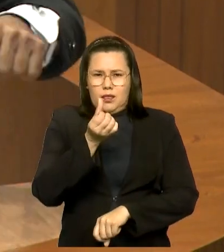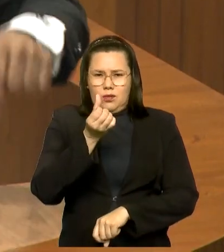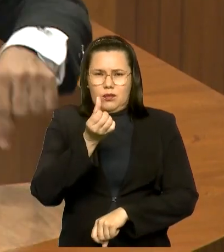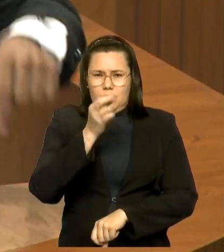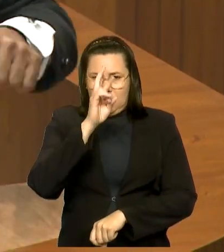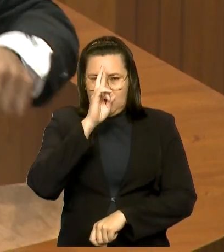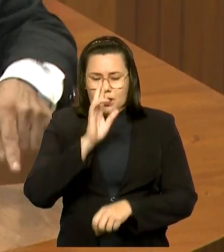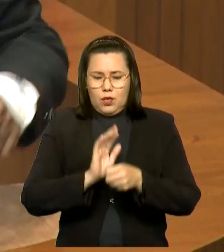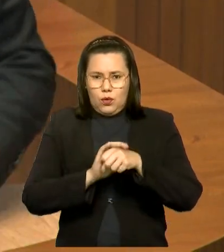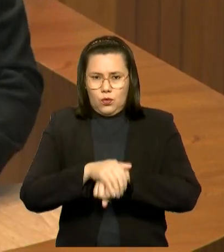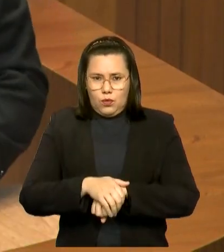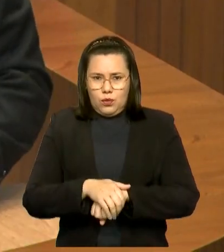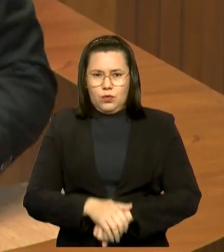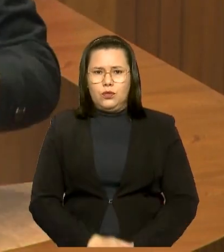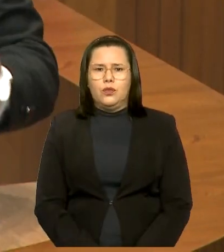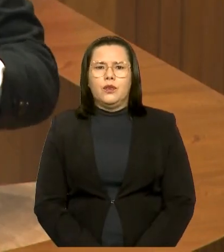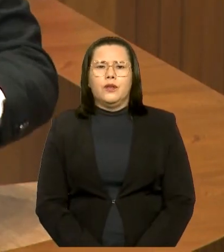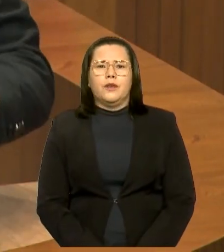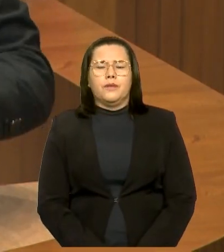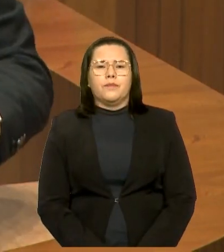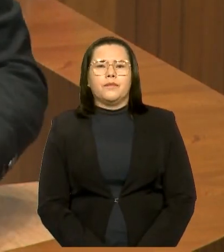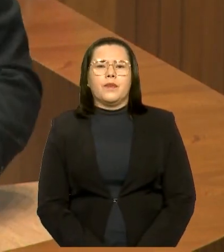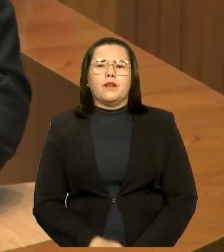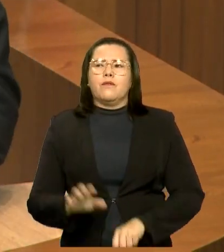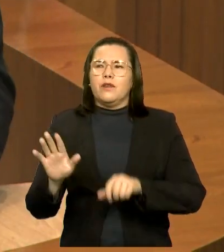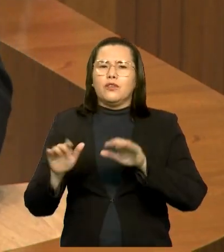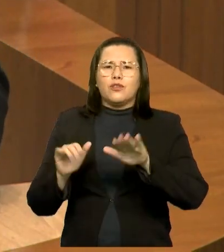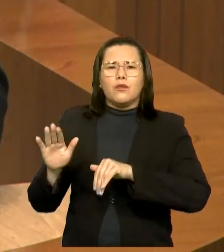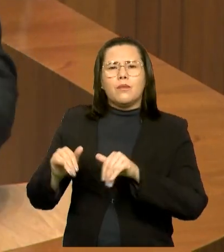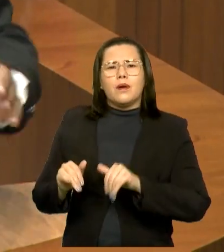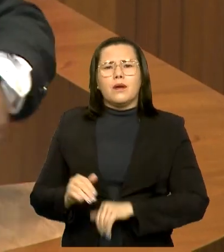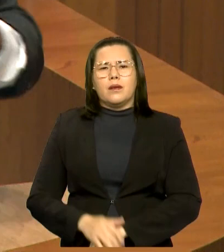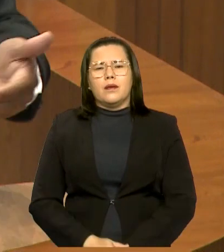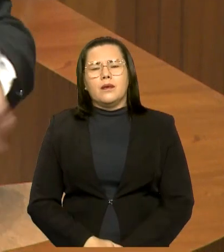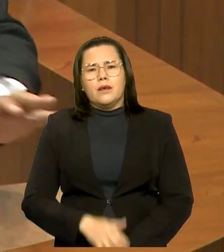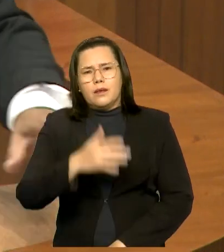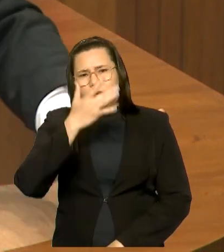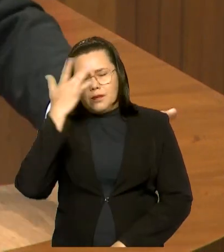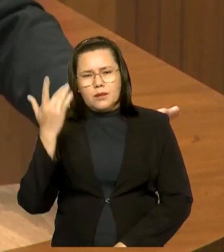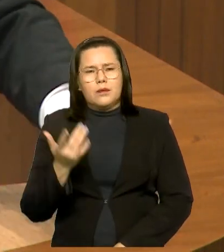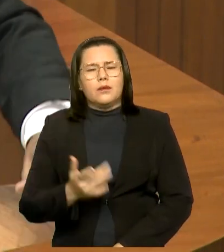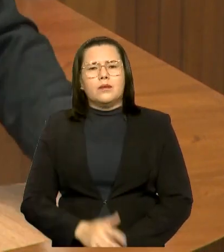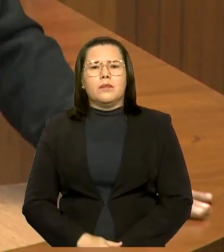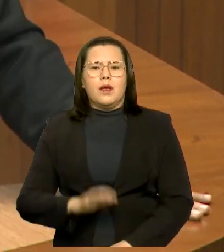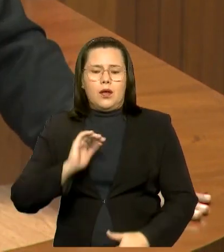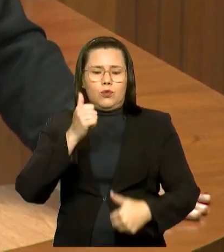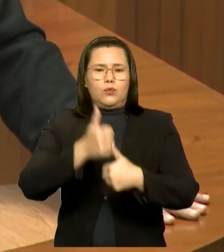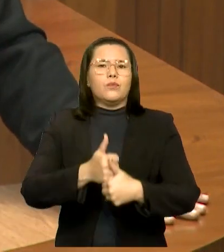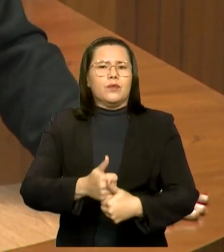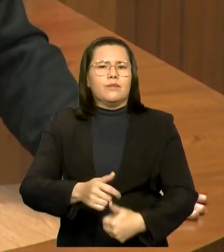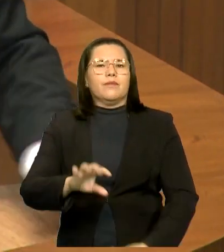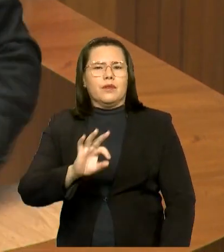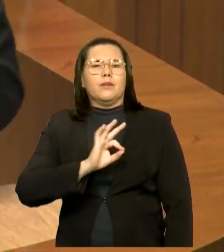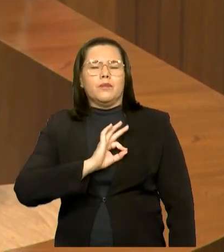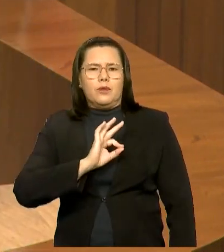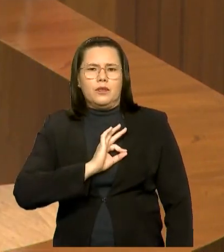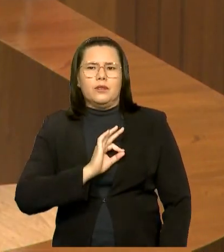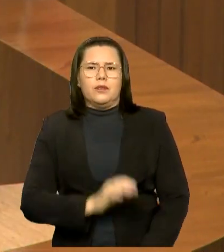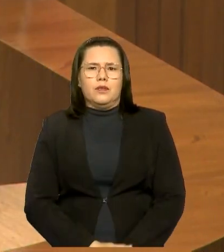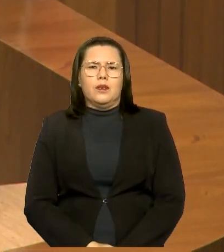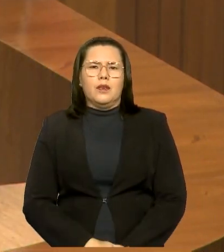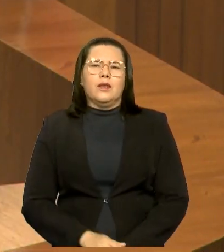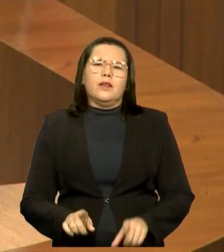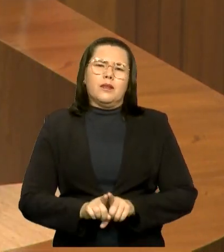uma luta nossa em defesa da Polícia Militar, em defesa de praças e oficiais, e avisando que vai fazer outros anúncios na área da segurança pública.